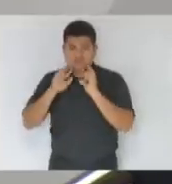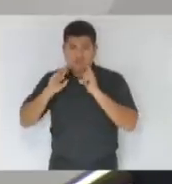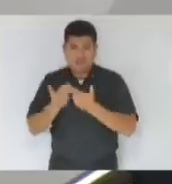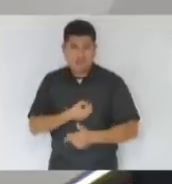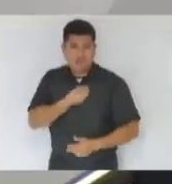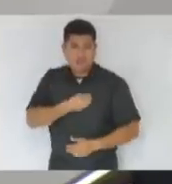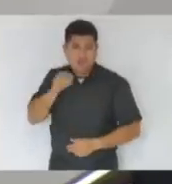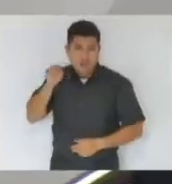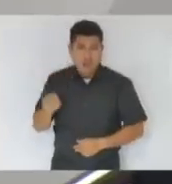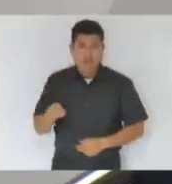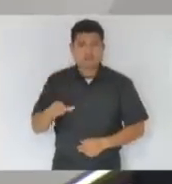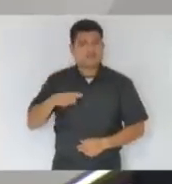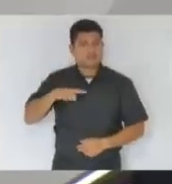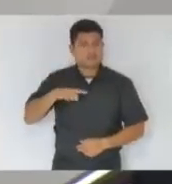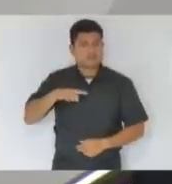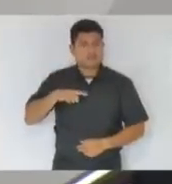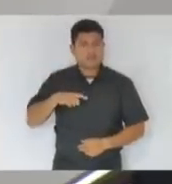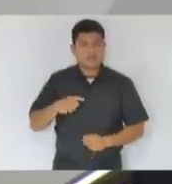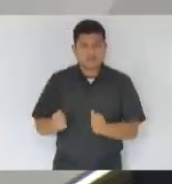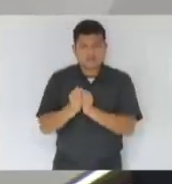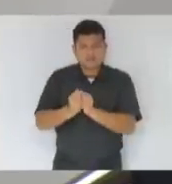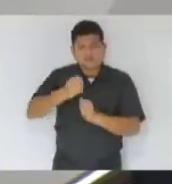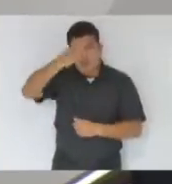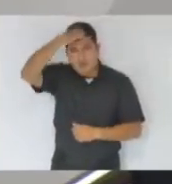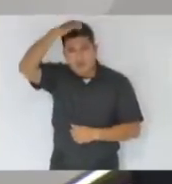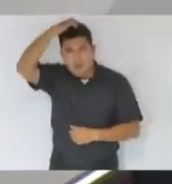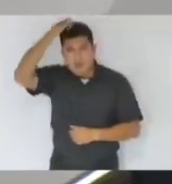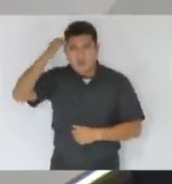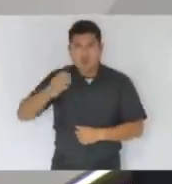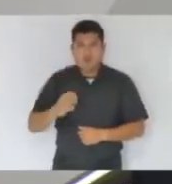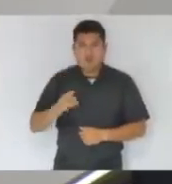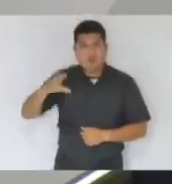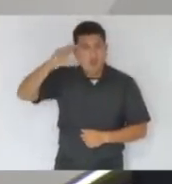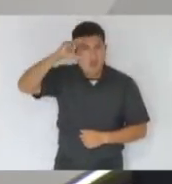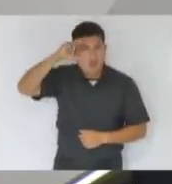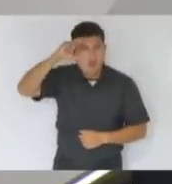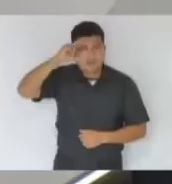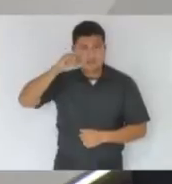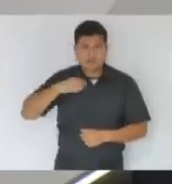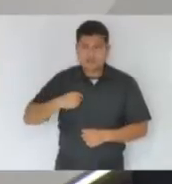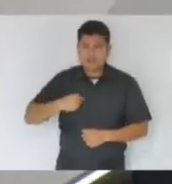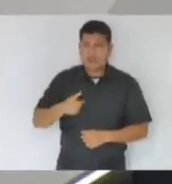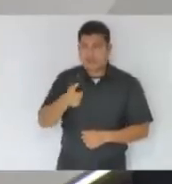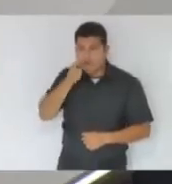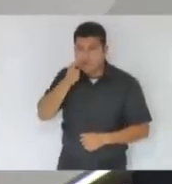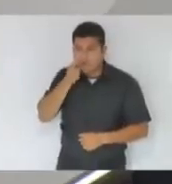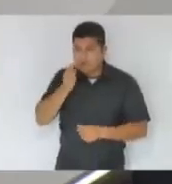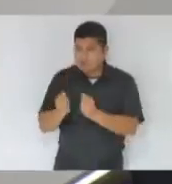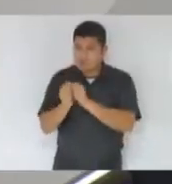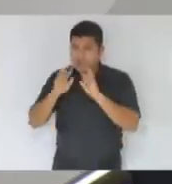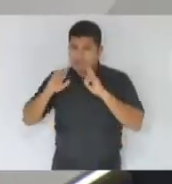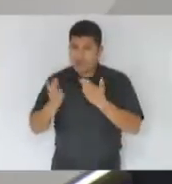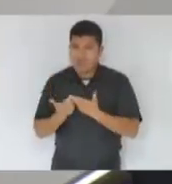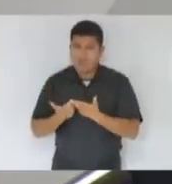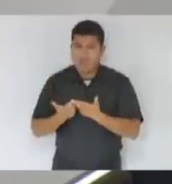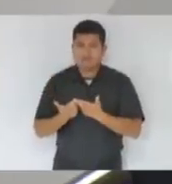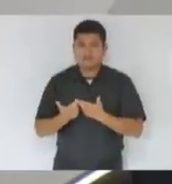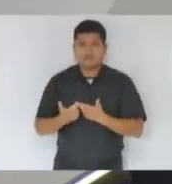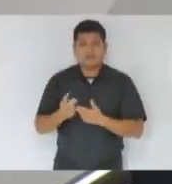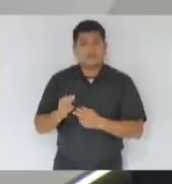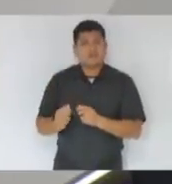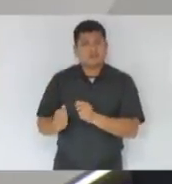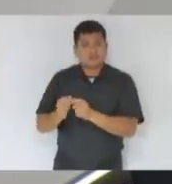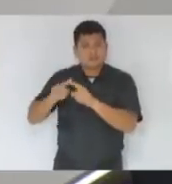Eu, o deputado Mocelin, o deputado Alba, nós fizemos o acompanhamento dessa reunião juntamente com os integrantes do IMA para resolver o